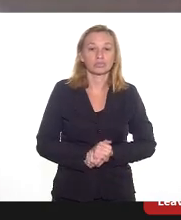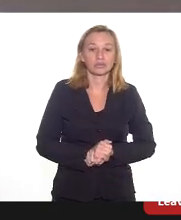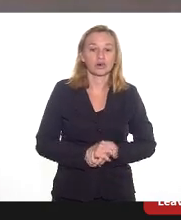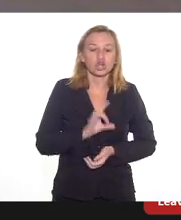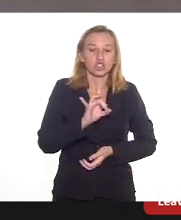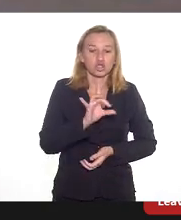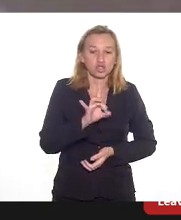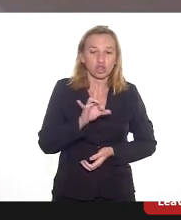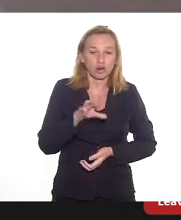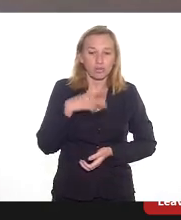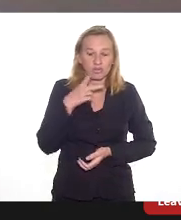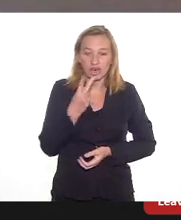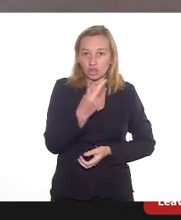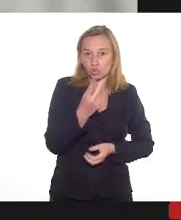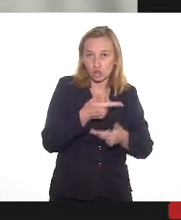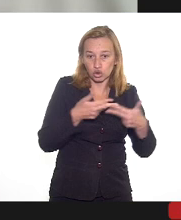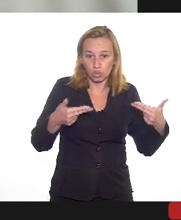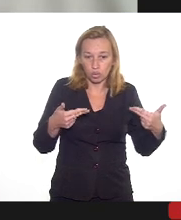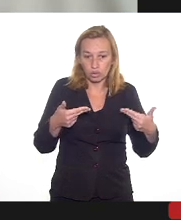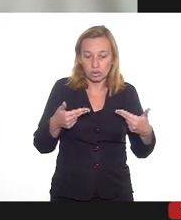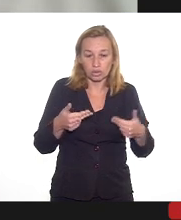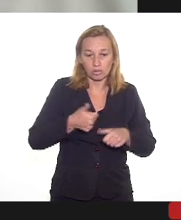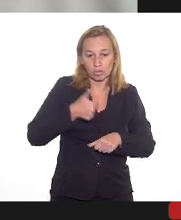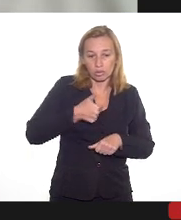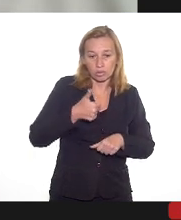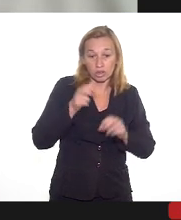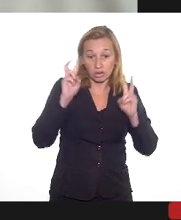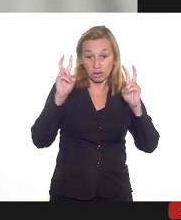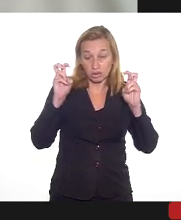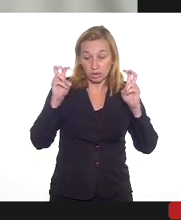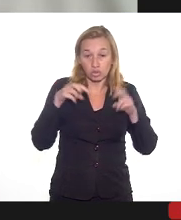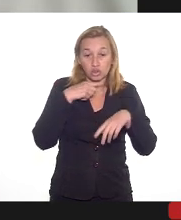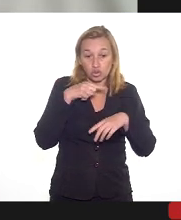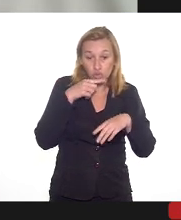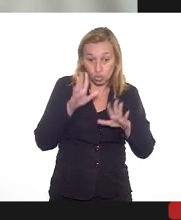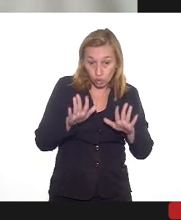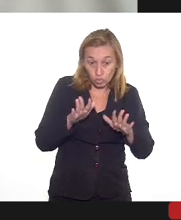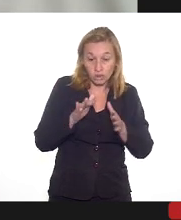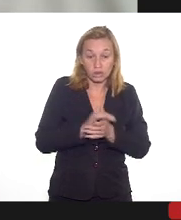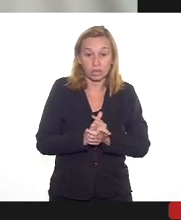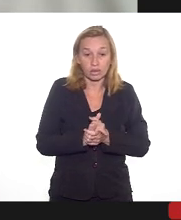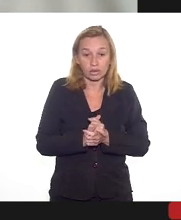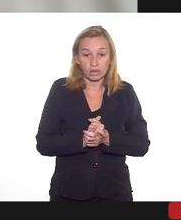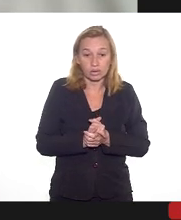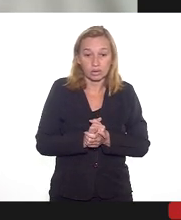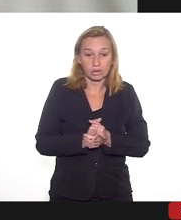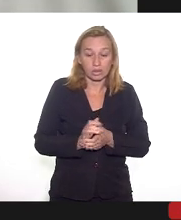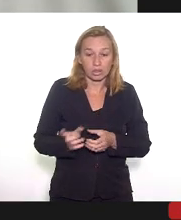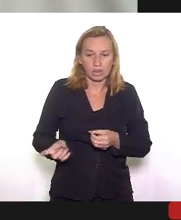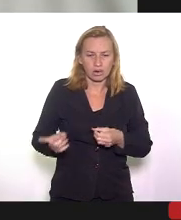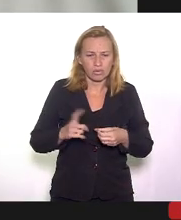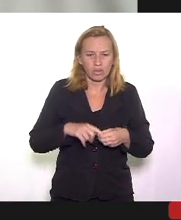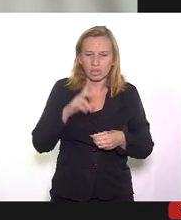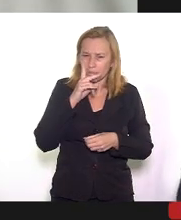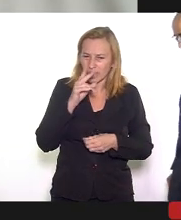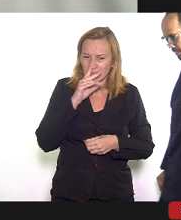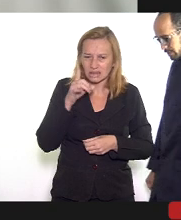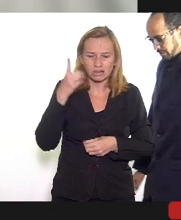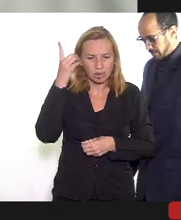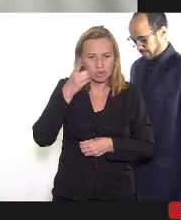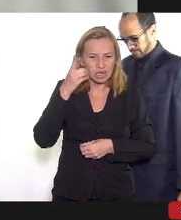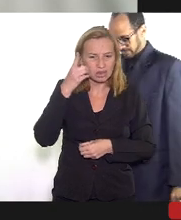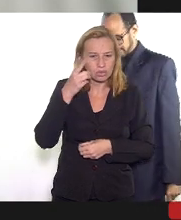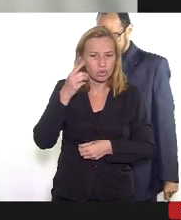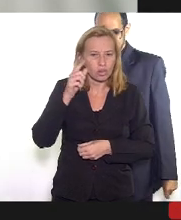Deputado, só para então colocar duas coisas, porque a minha primeira questão, que na verdade seria uma dúvida, seria sobre essa questão sobre a recomposição, porque me parece que o deputado Luiz